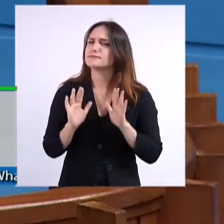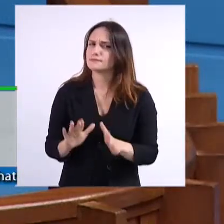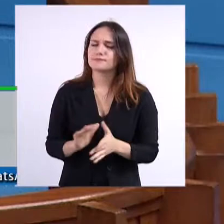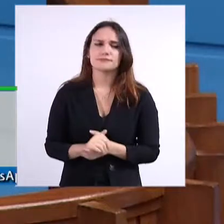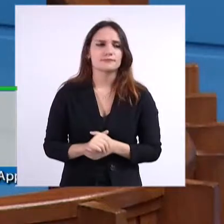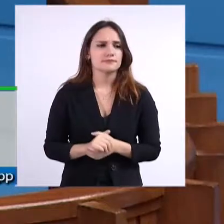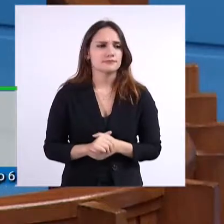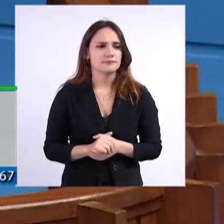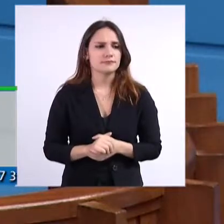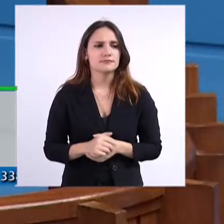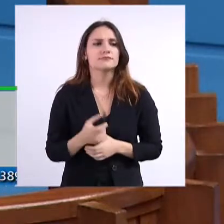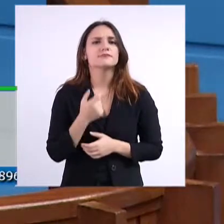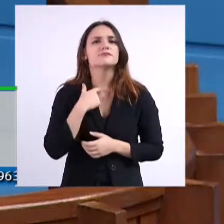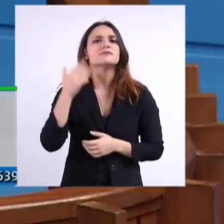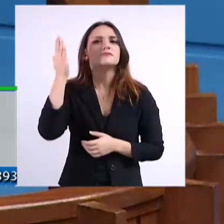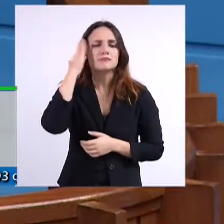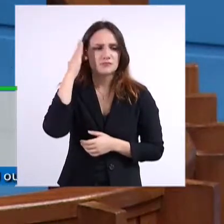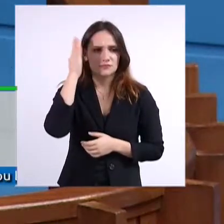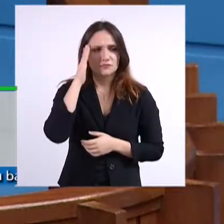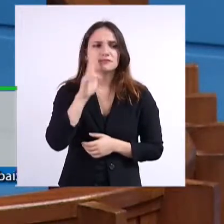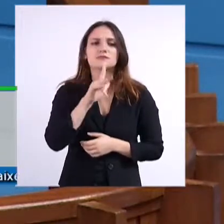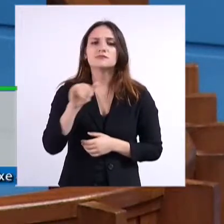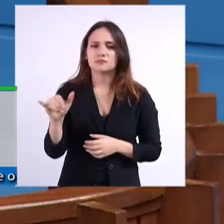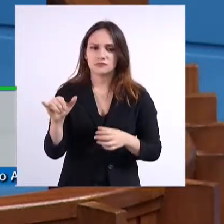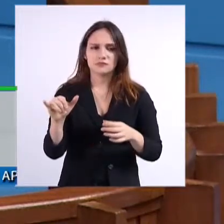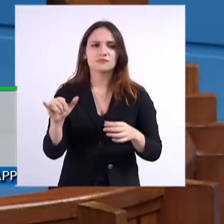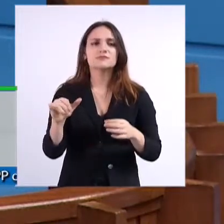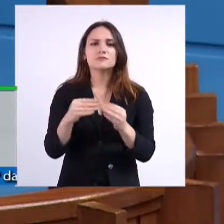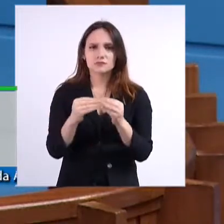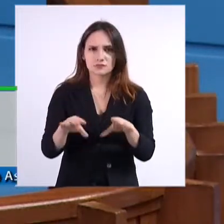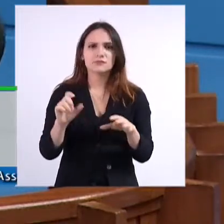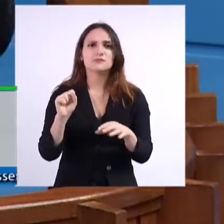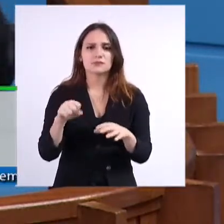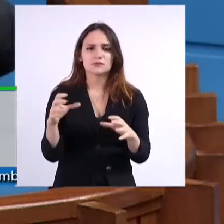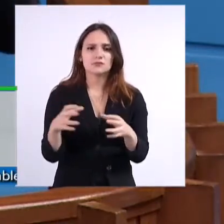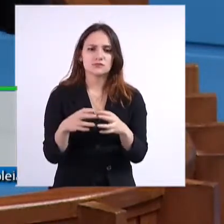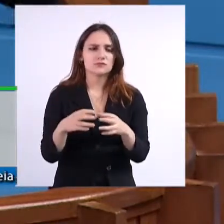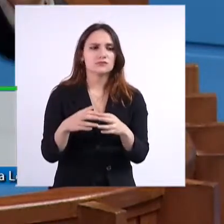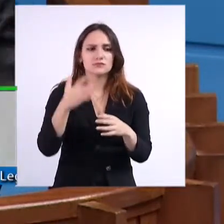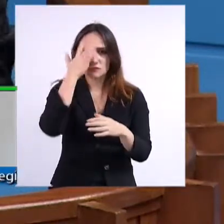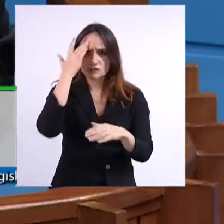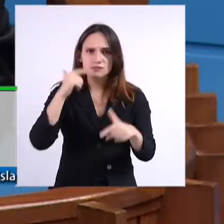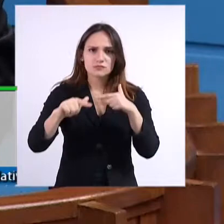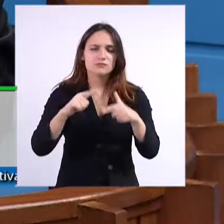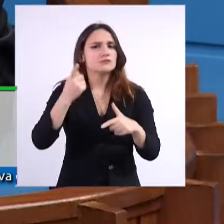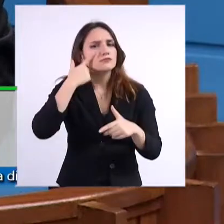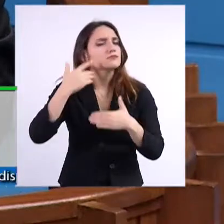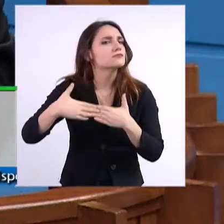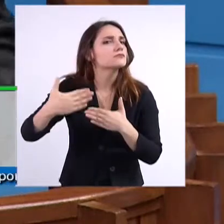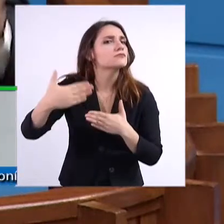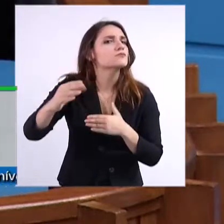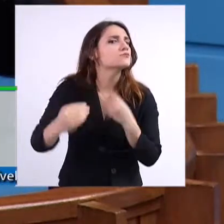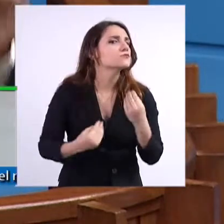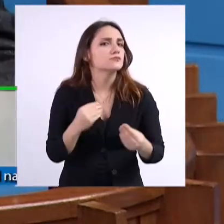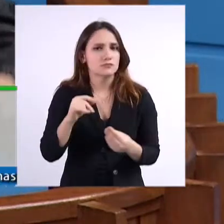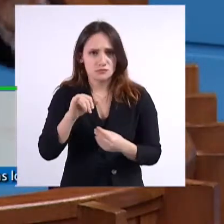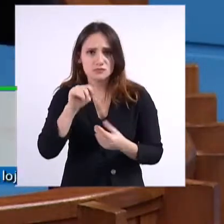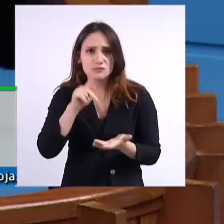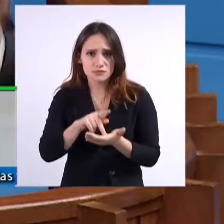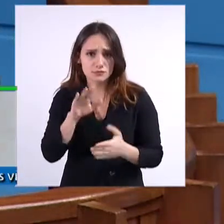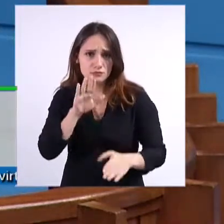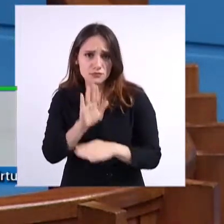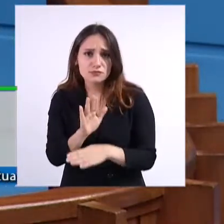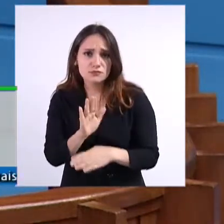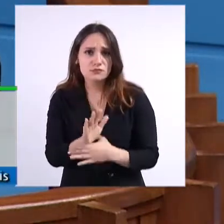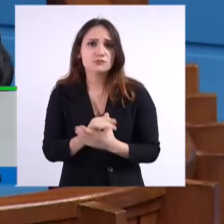uma coisa, do prejuízo para a classe trabalhadora. Agora, onde está o conserto, nós vamos ver depois. Se essa reforma, de fato,